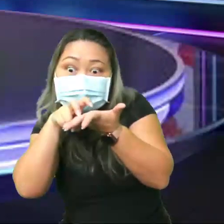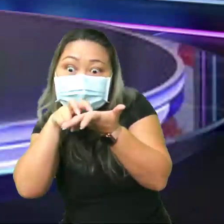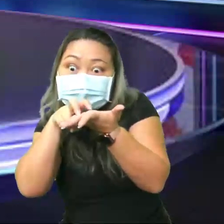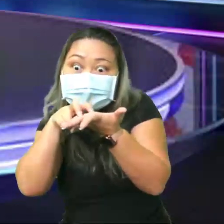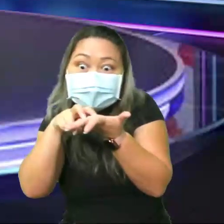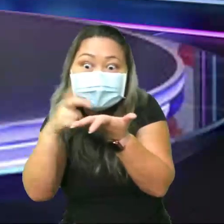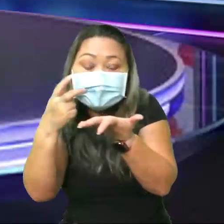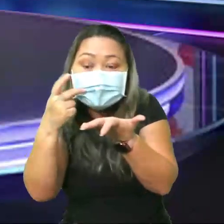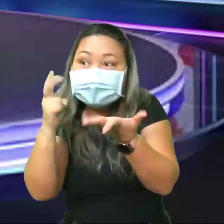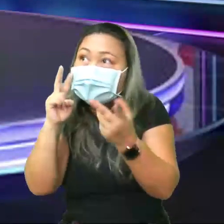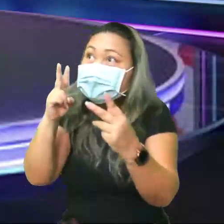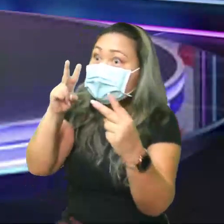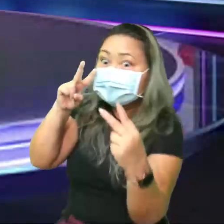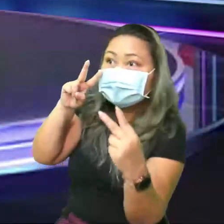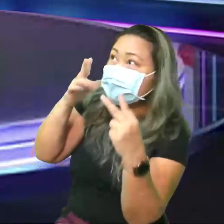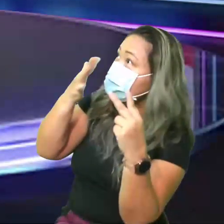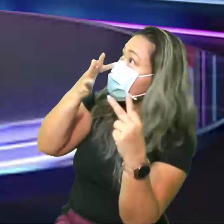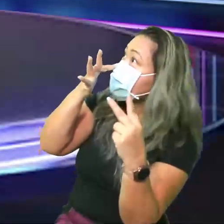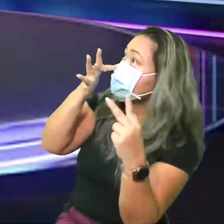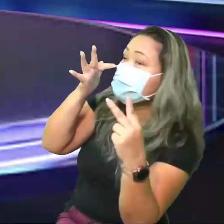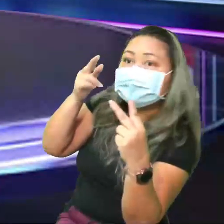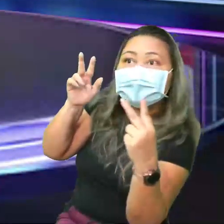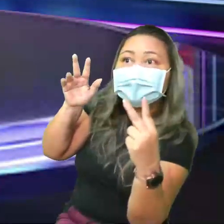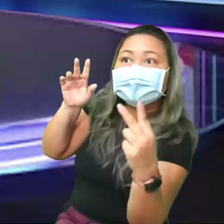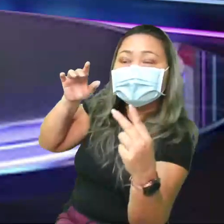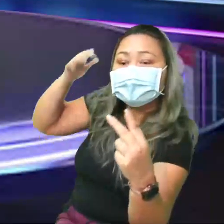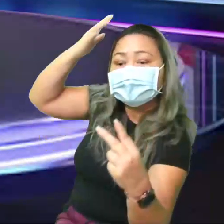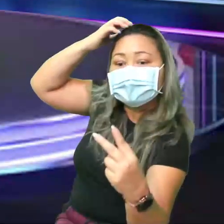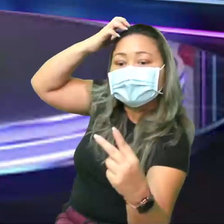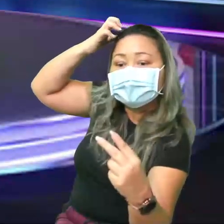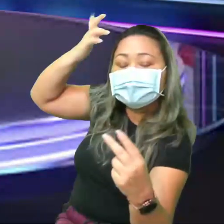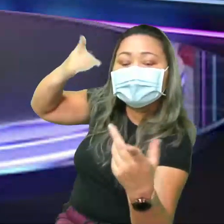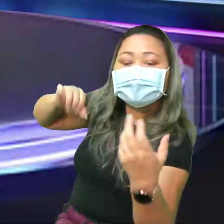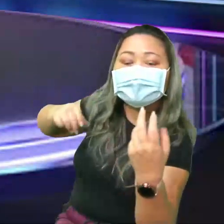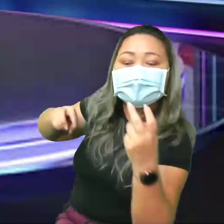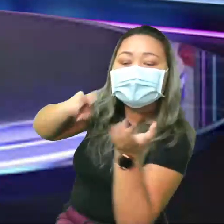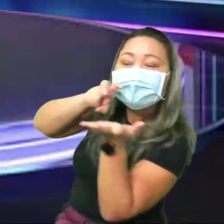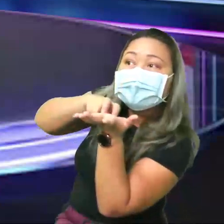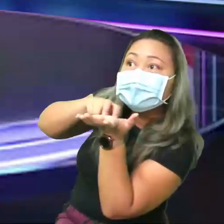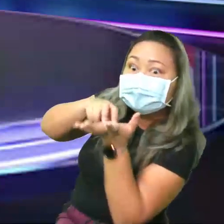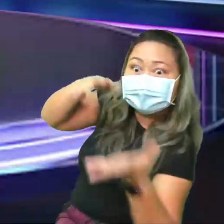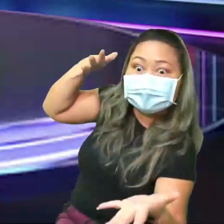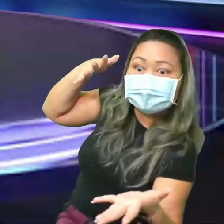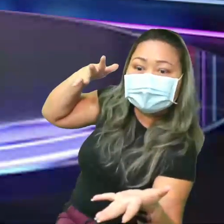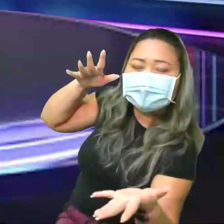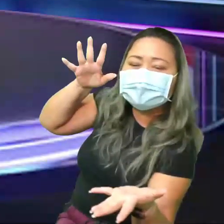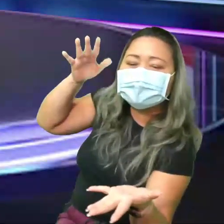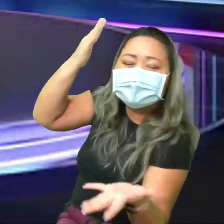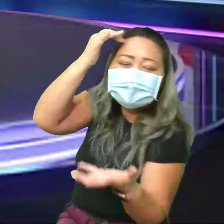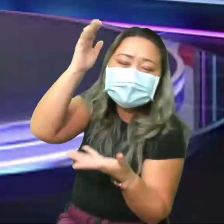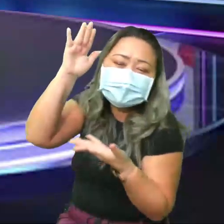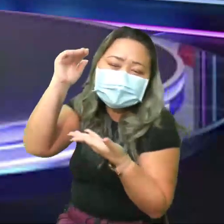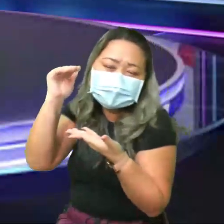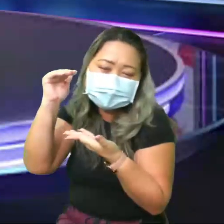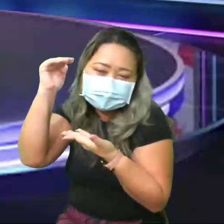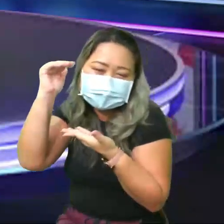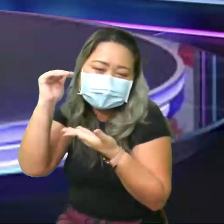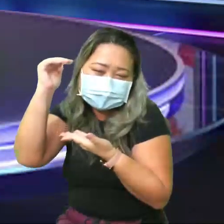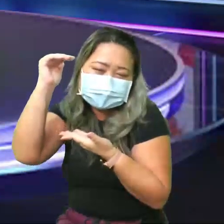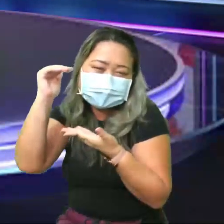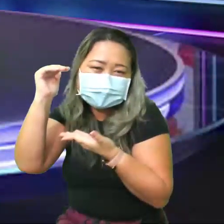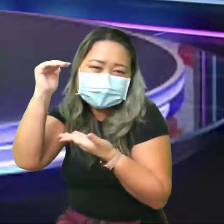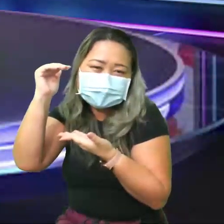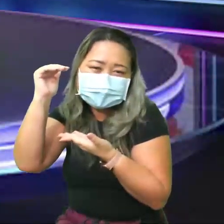23 indivíduos de saimiris. Então, aqueles macacos de cauda longa, pequenininho, parece cinzas com um alaranjado assim